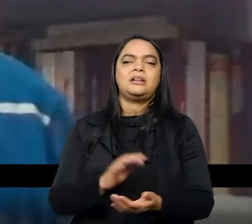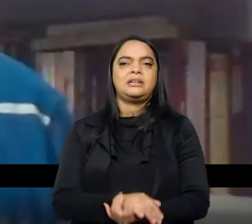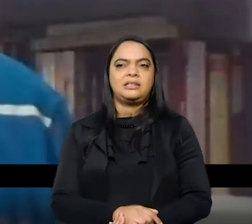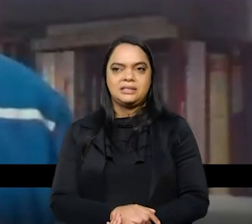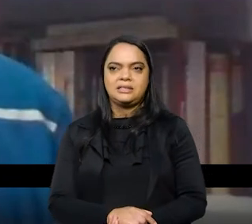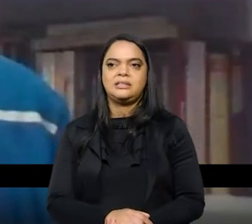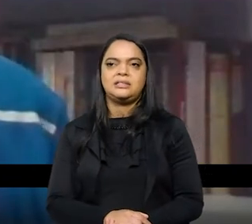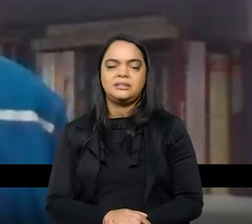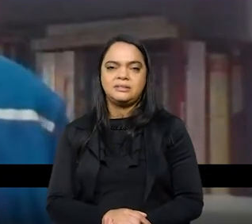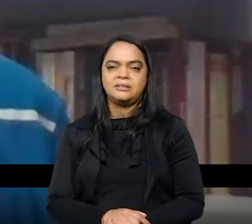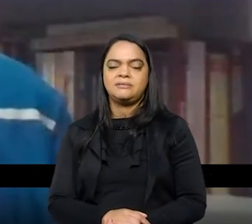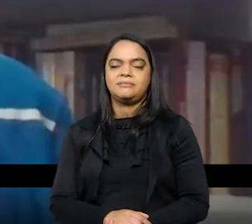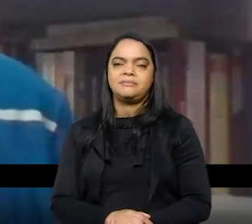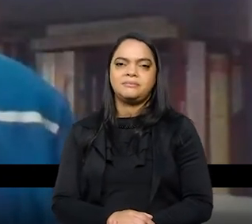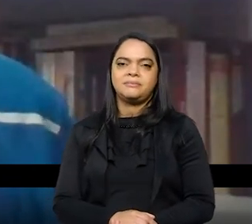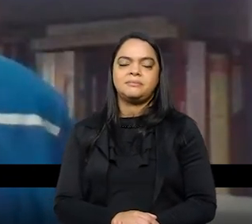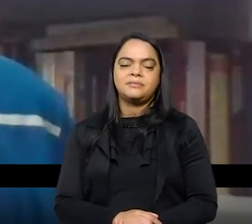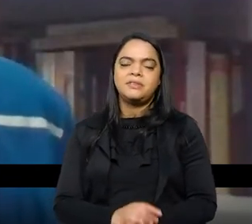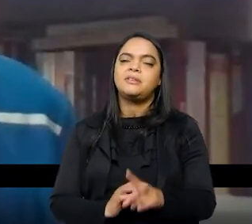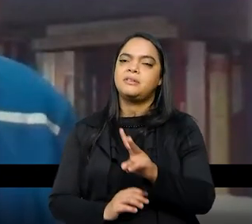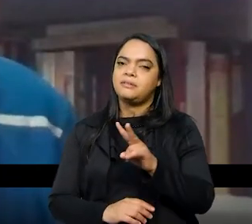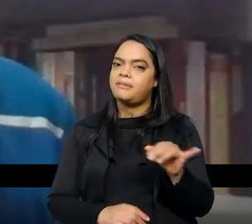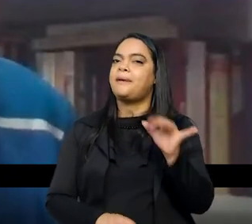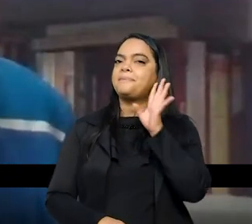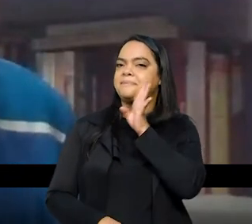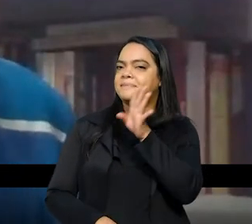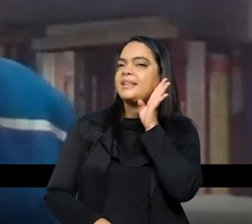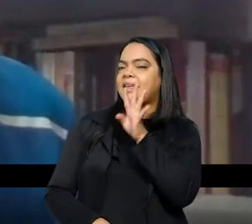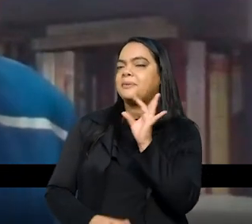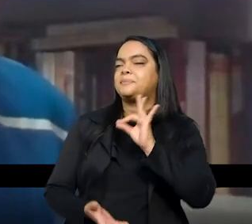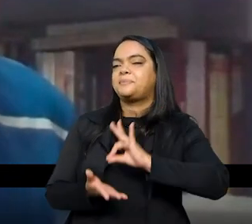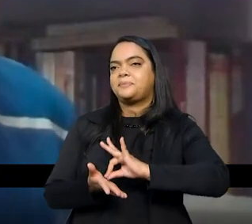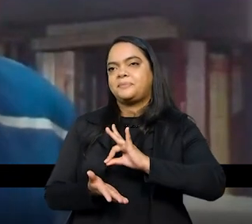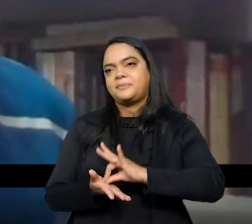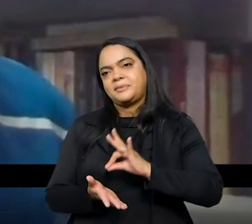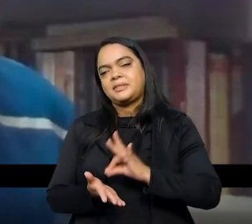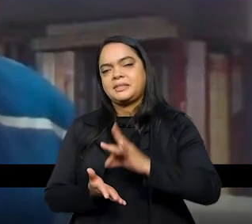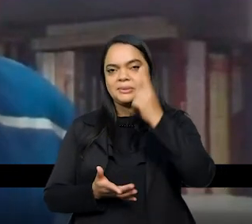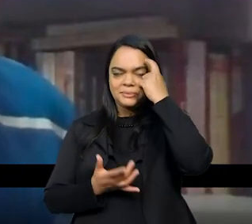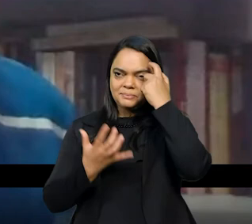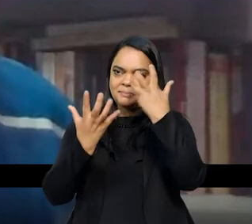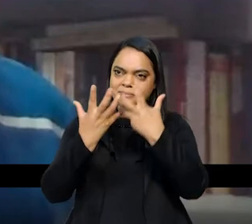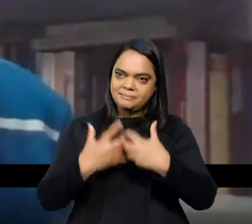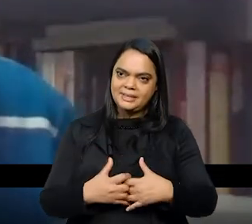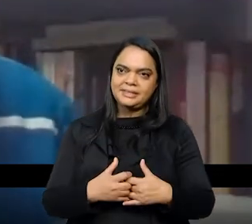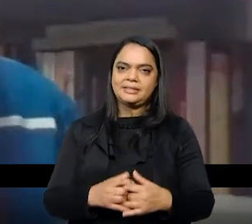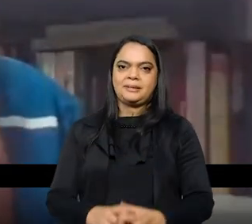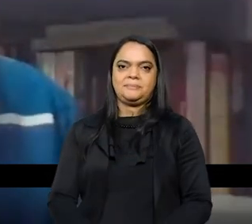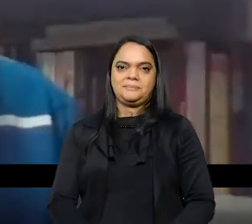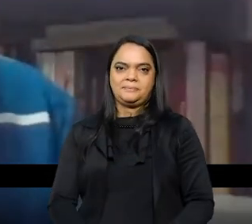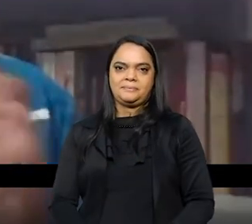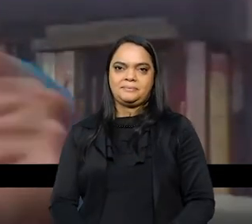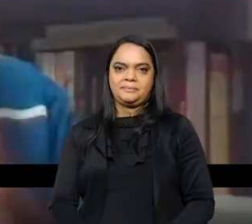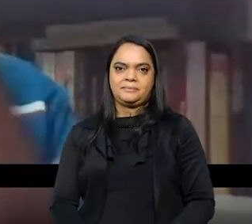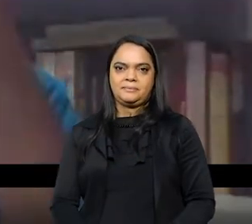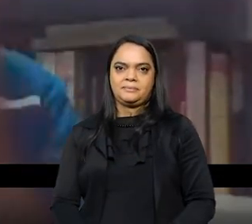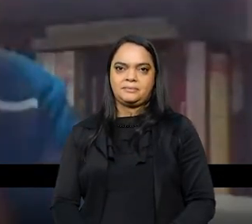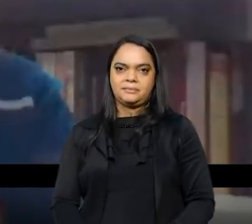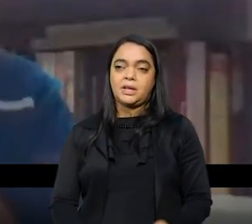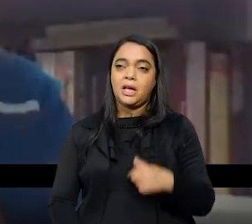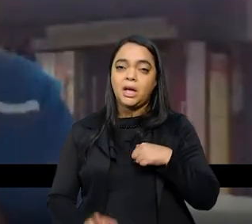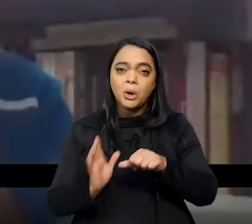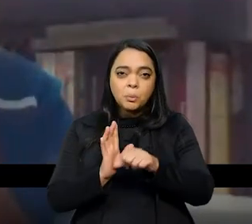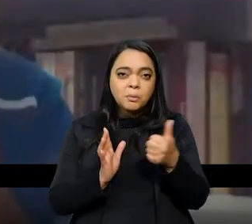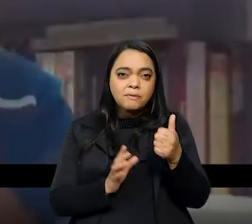isso. Isso vai ser muito legal mesmo, de pensar. Né? Uma vez eu chorei muito porque eu queria ver essas mulheres